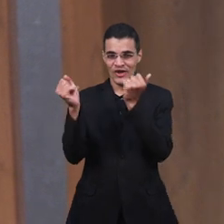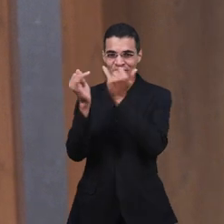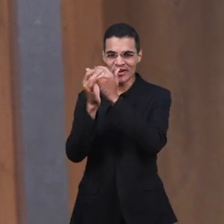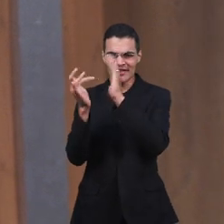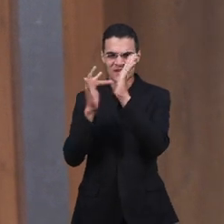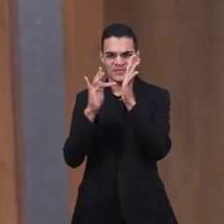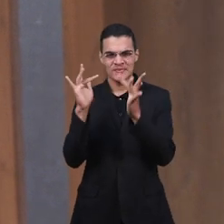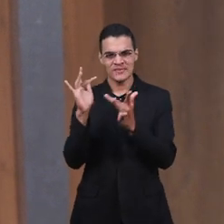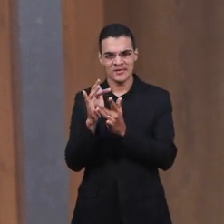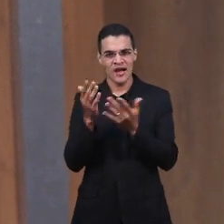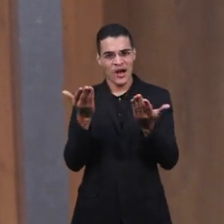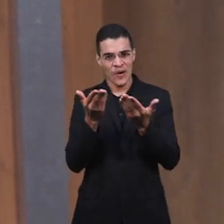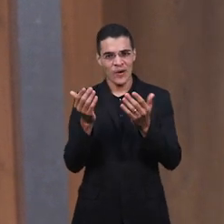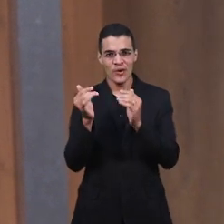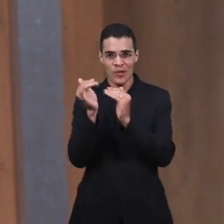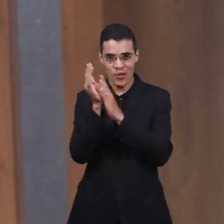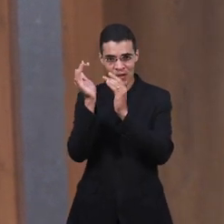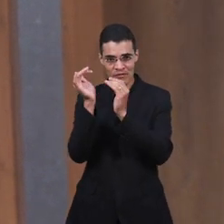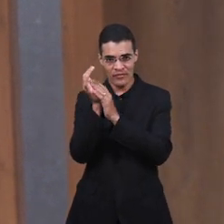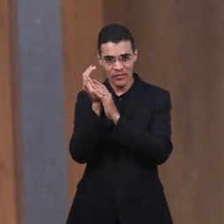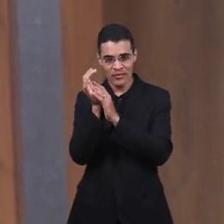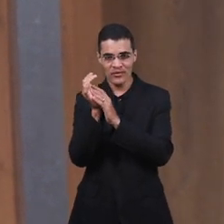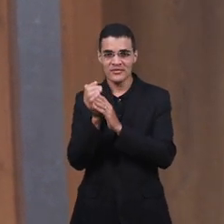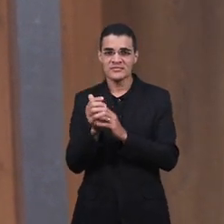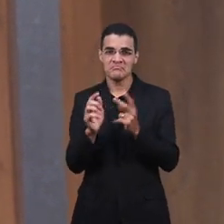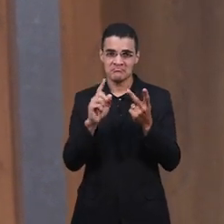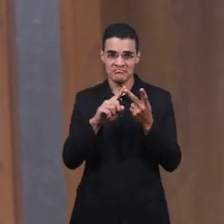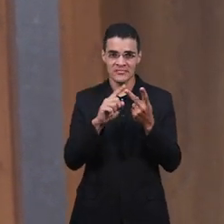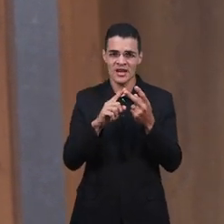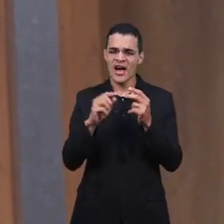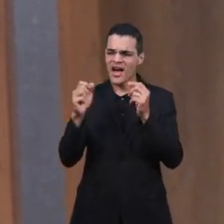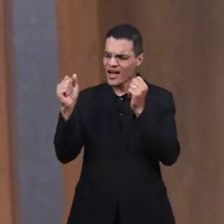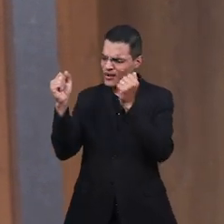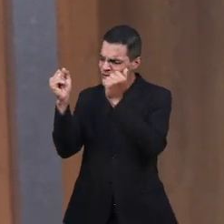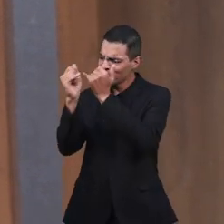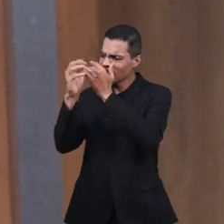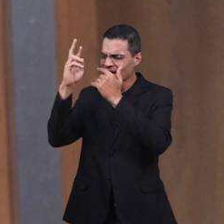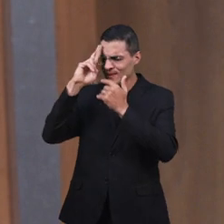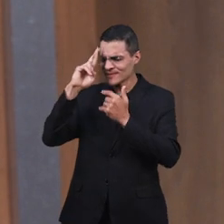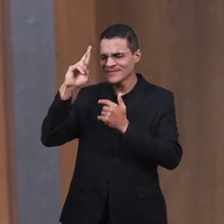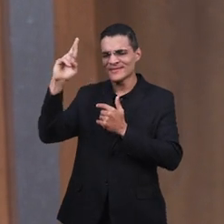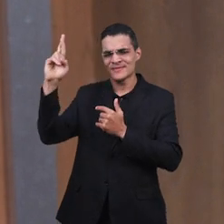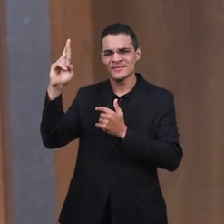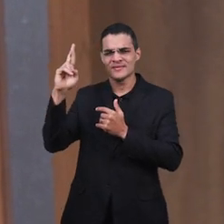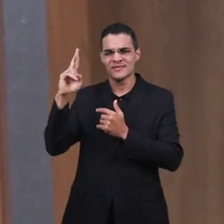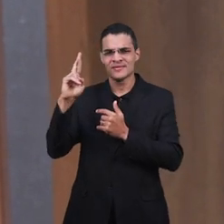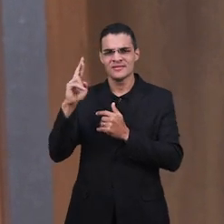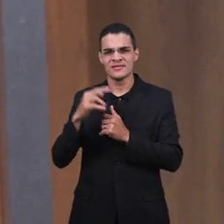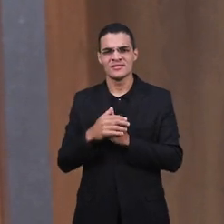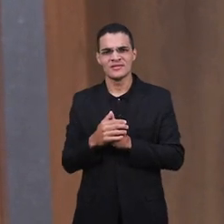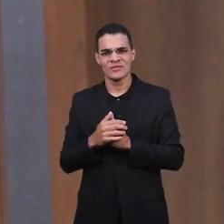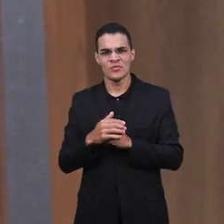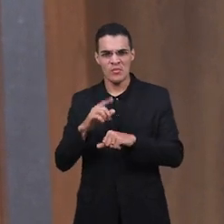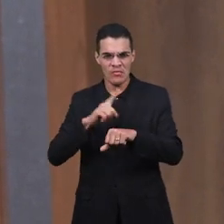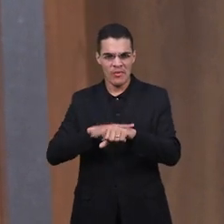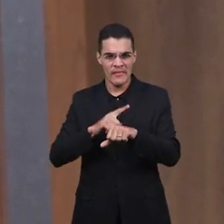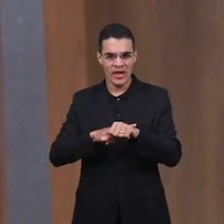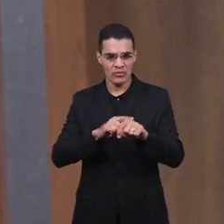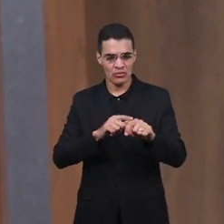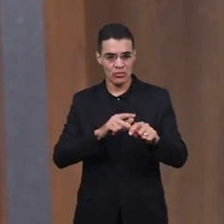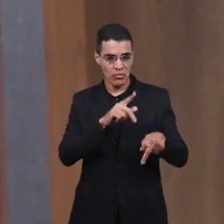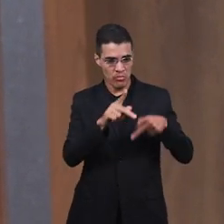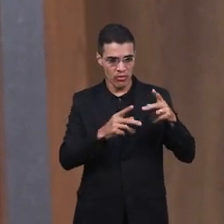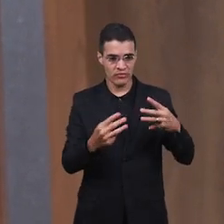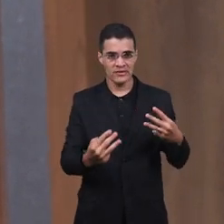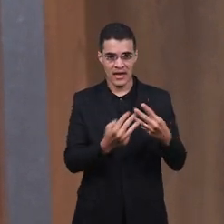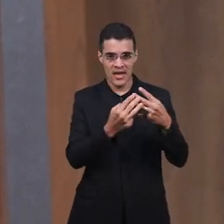Amém. Glória a Jesus. Vamos cantar agora outro louvor para glorificar ao Senhor. Quando